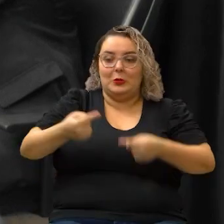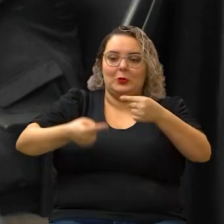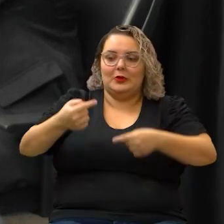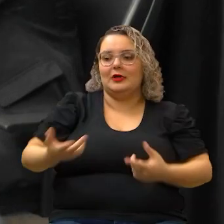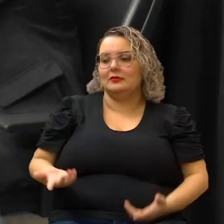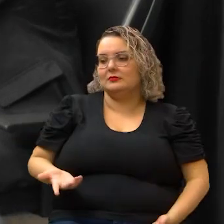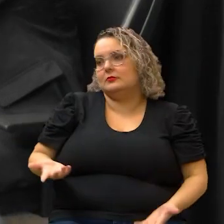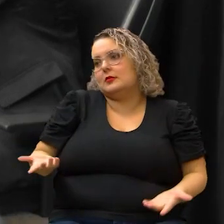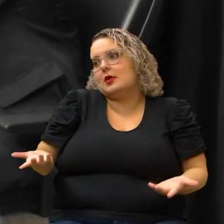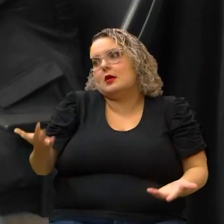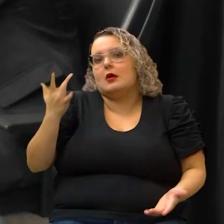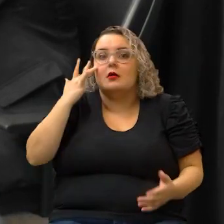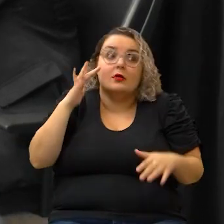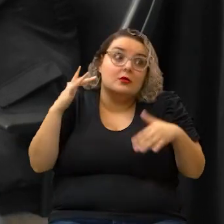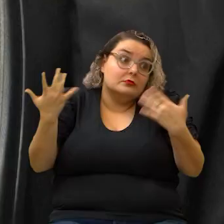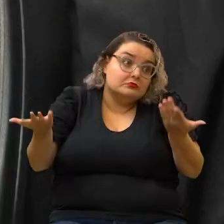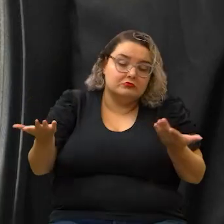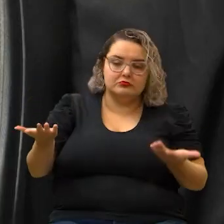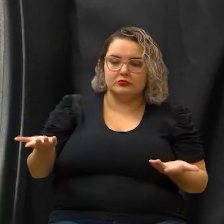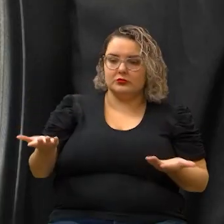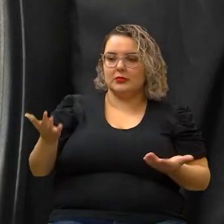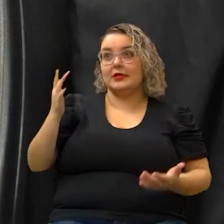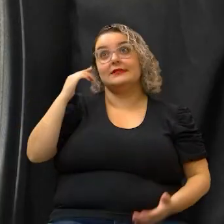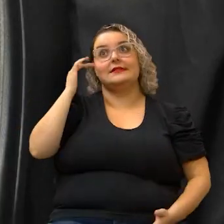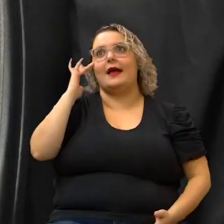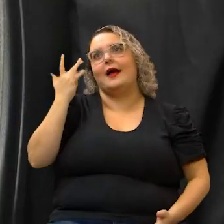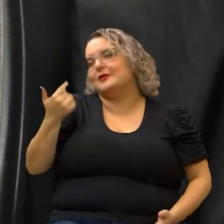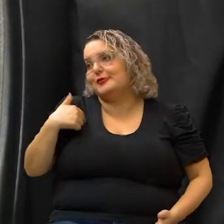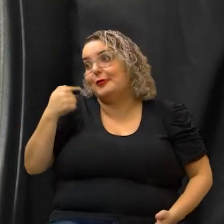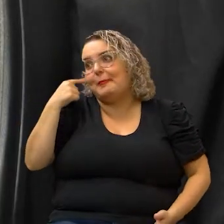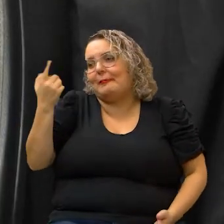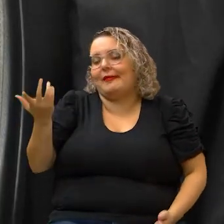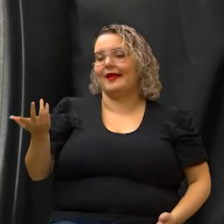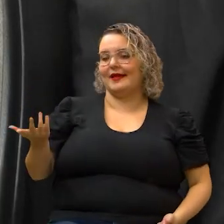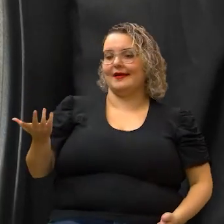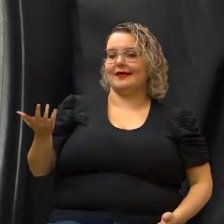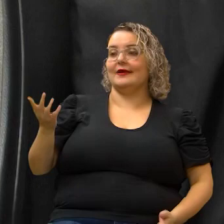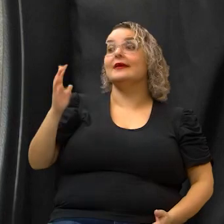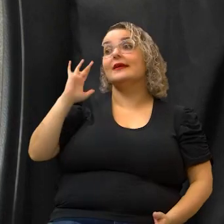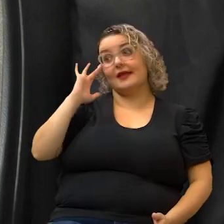né? Sim. Eu falei, bom, mas eu não sabia de nada, né? Você acha que eu ia imaginar? E ela